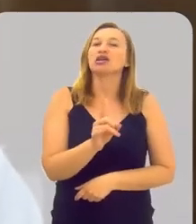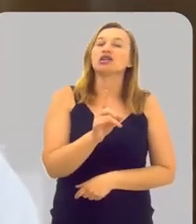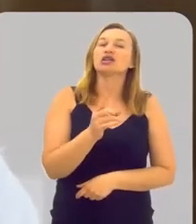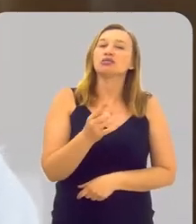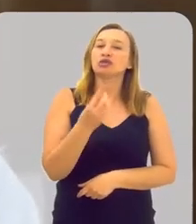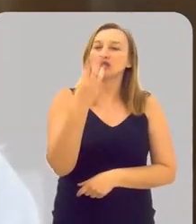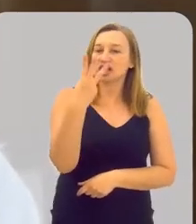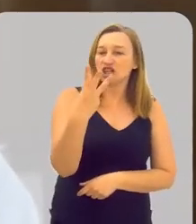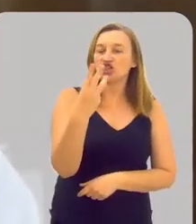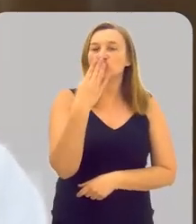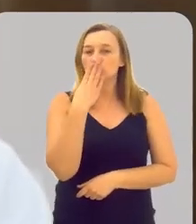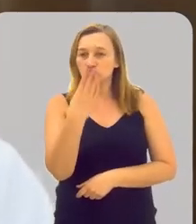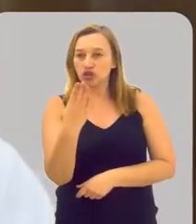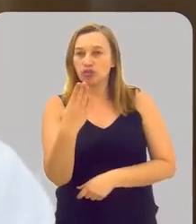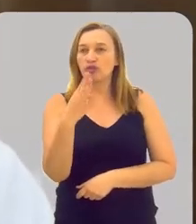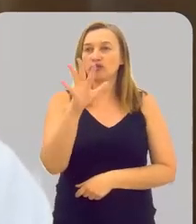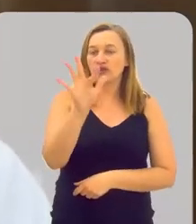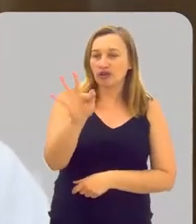de fertilizantes, né?